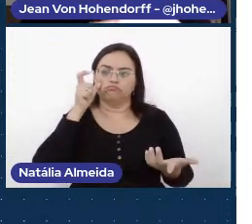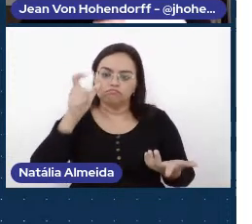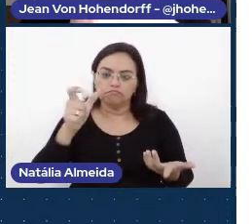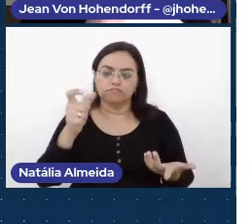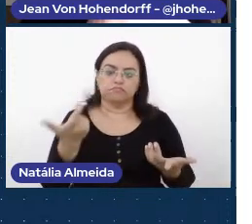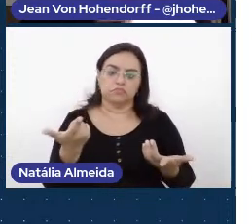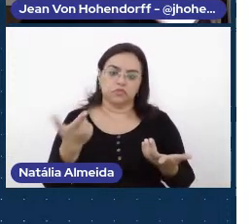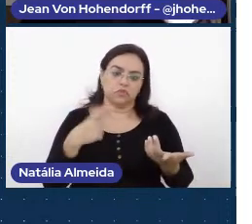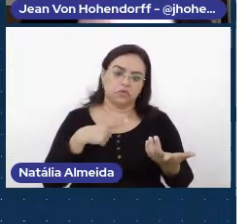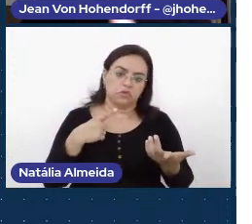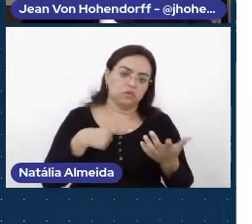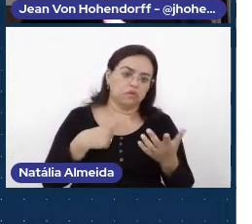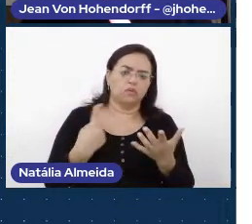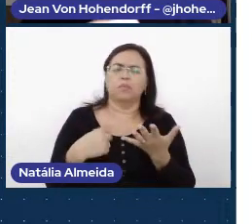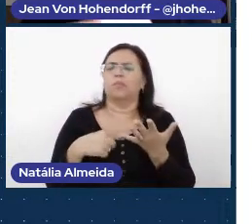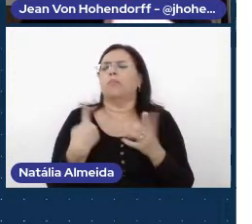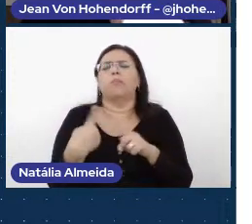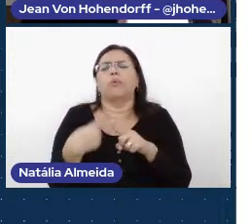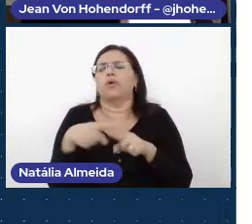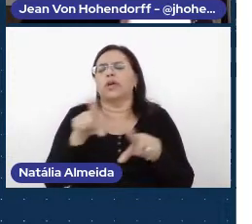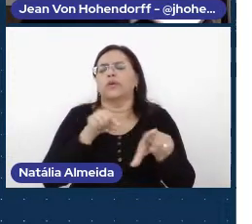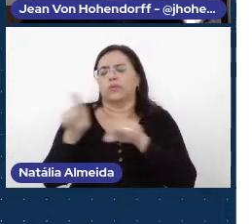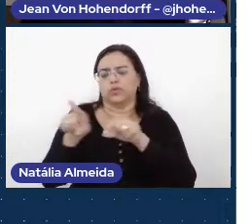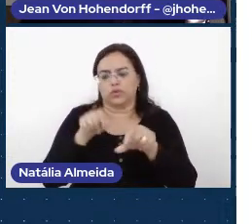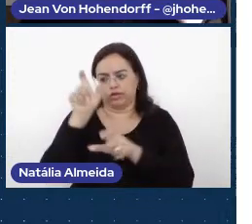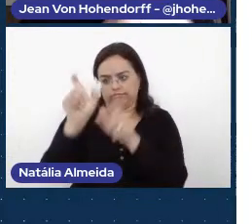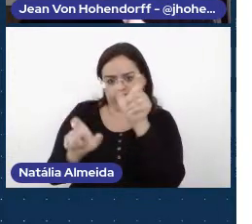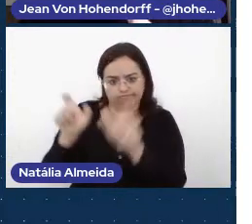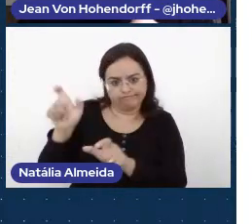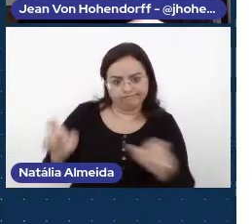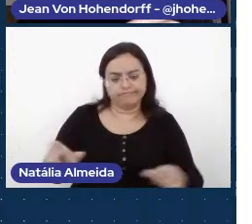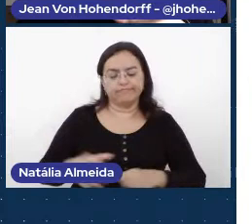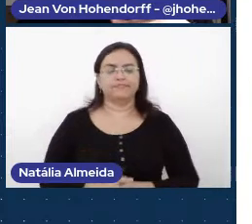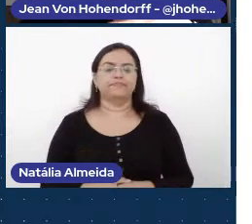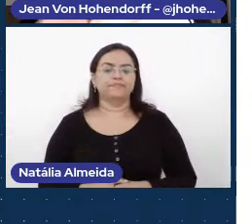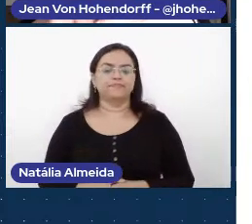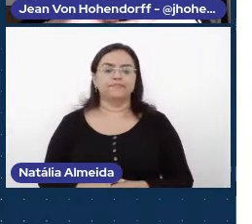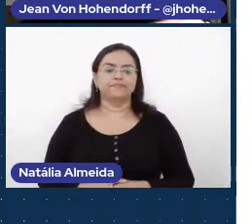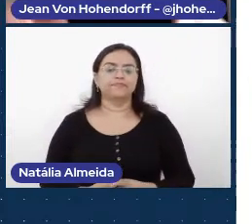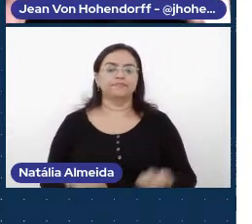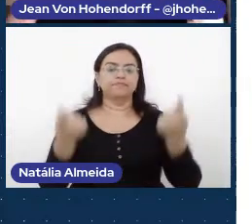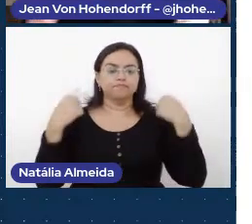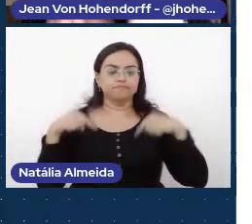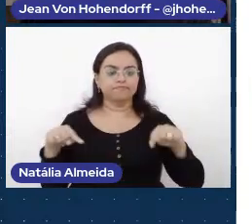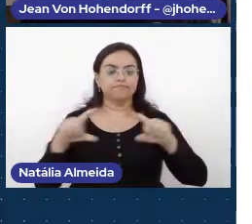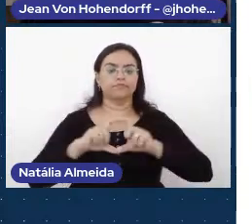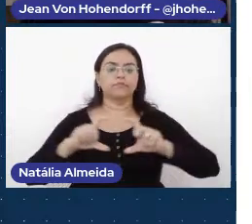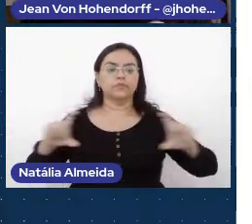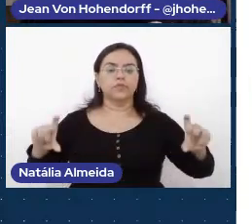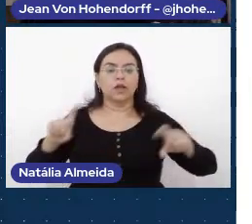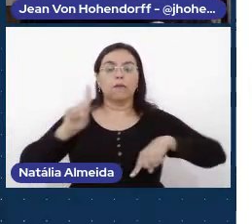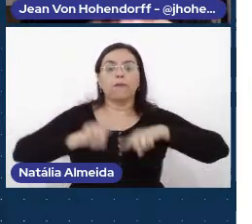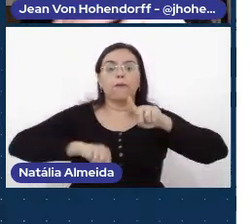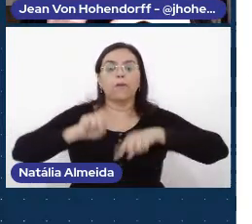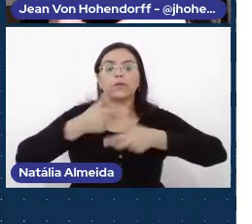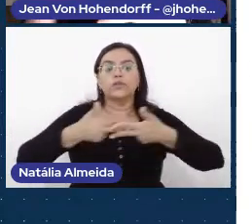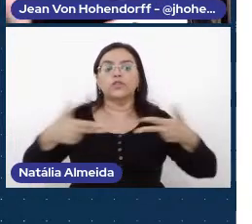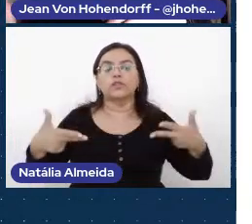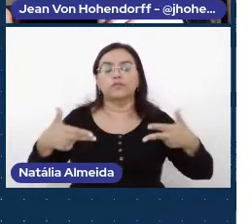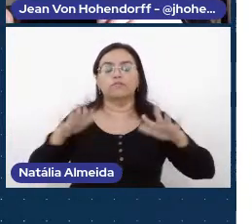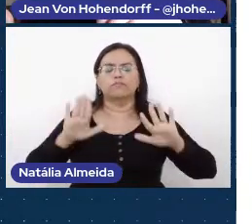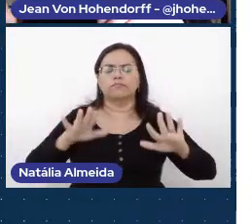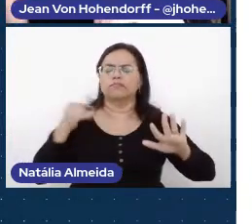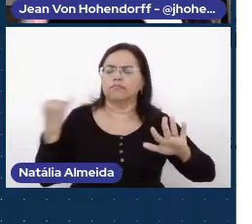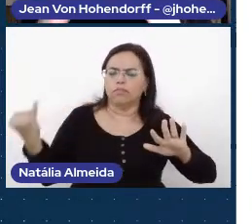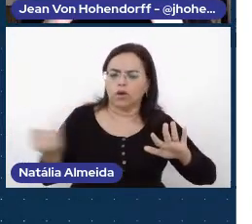ou snowball, aqui eu preciso justificar isso. Descrever os instrumentos de pesquisa, e aí muito importante que